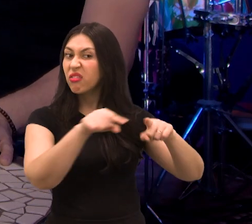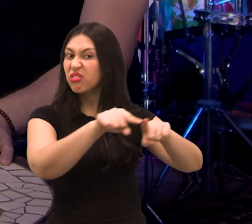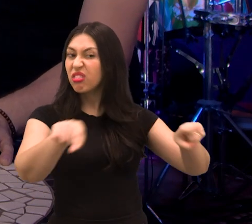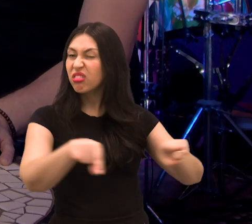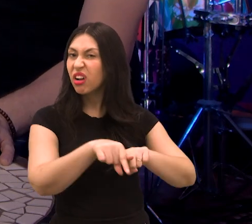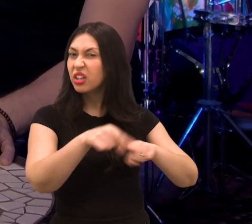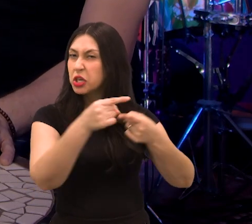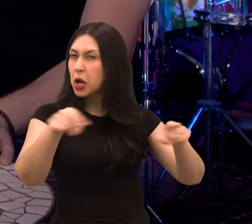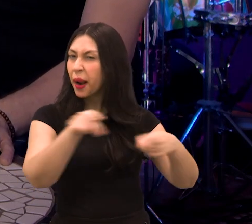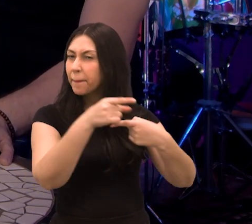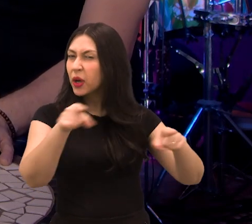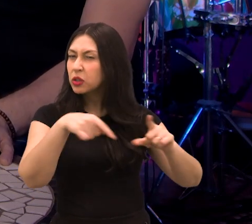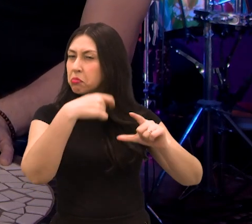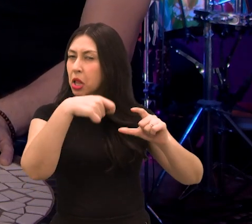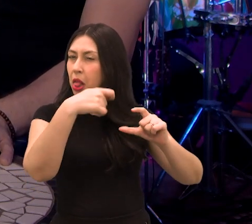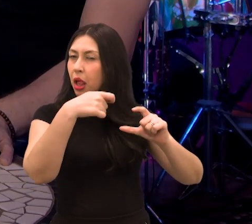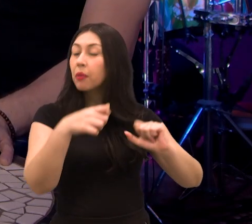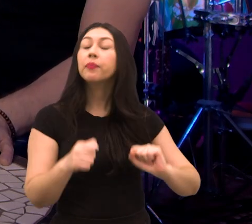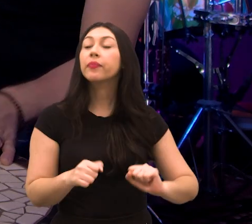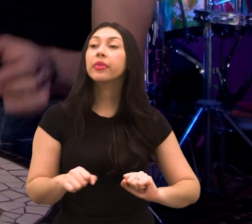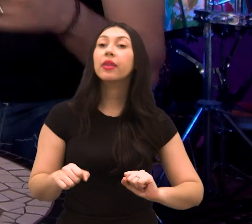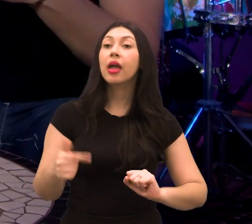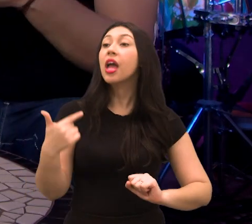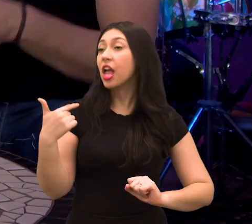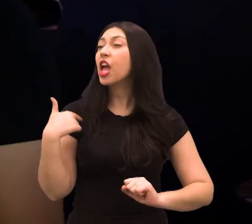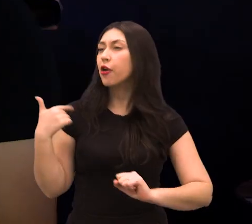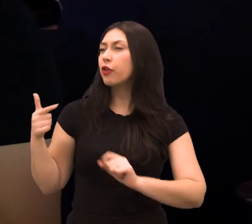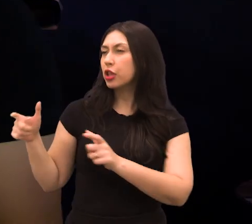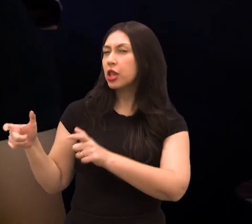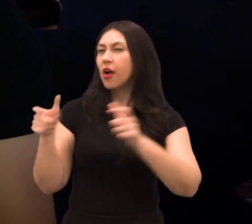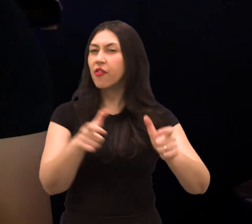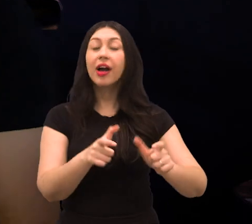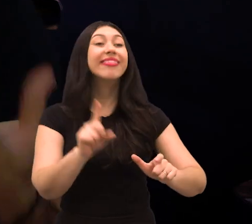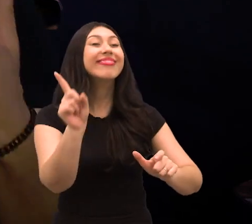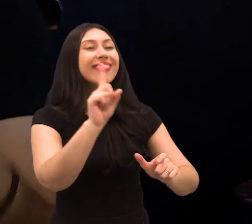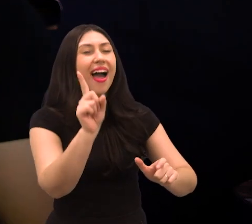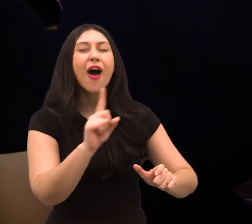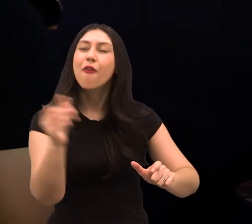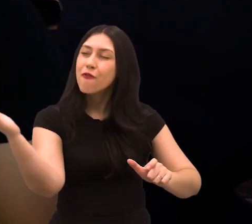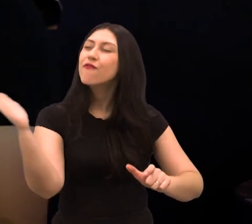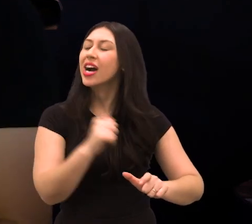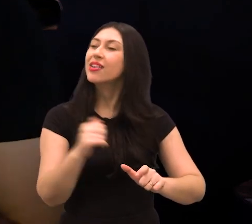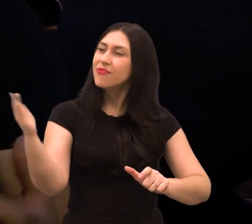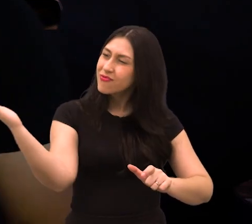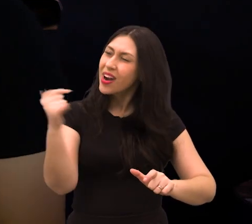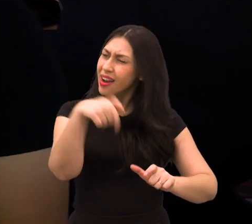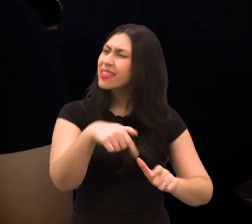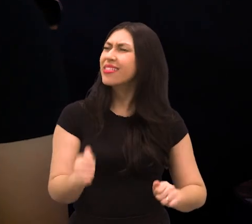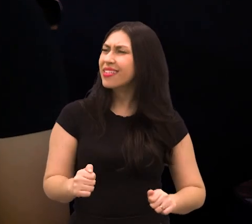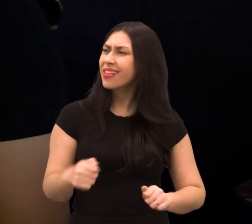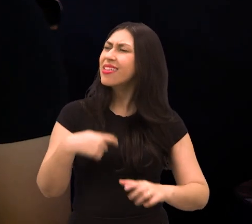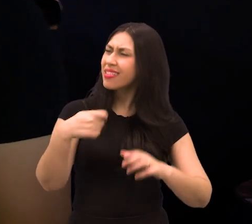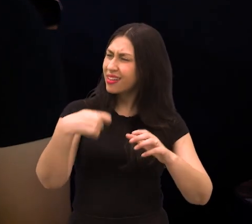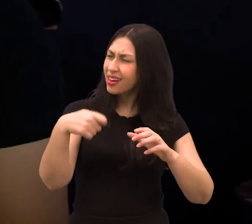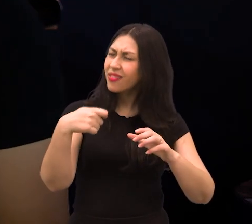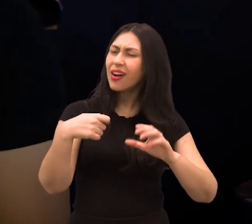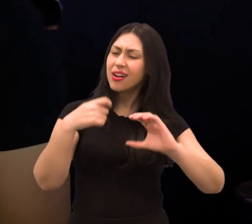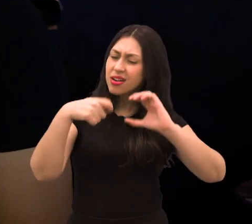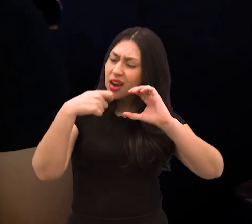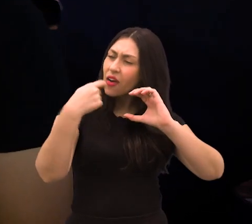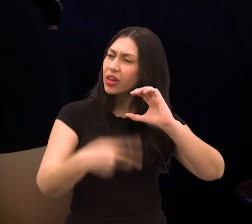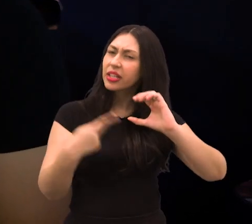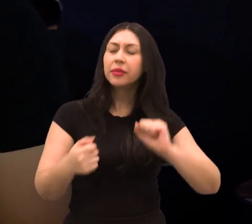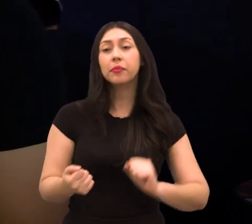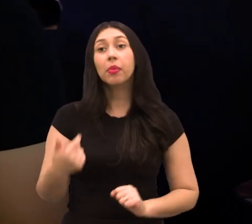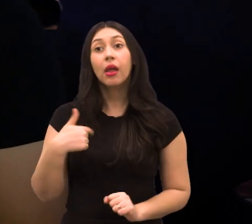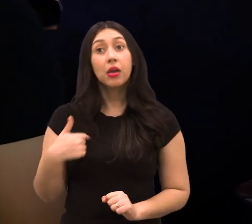trabalhando. E, cara, vem fazer o teste aqui. Falei, pô, vou te levar uma fita VHS. Não, cara, grava aqui, já padrão mesmo. Isso. E vem aqui, né? E eu